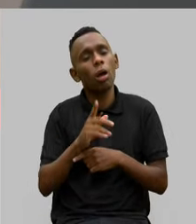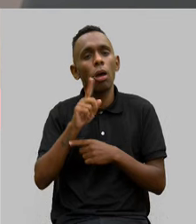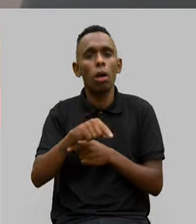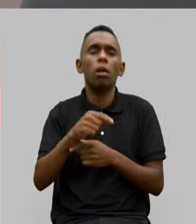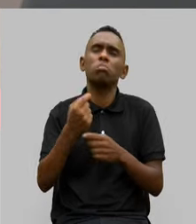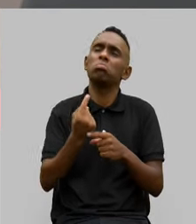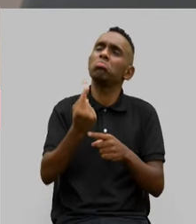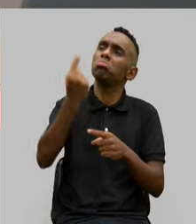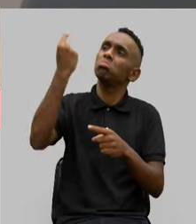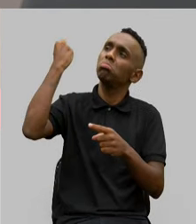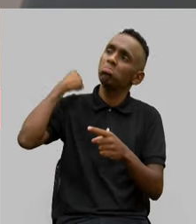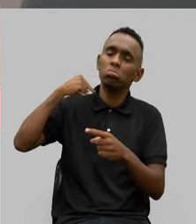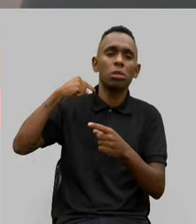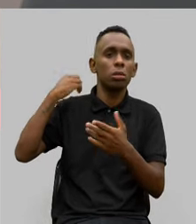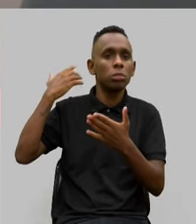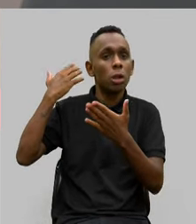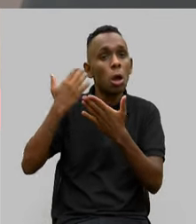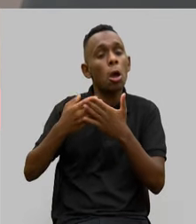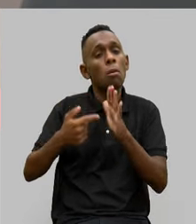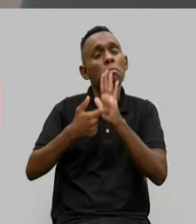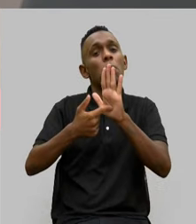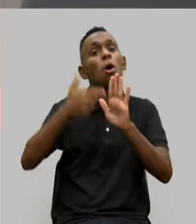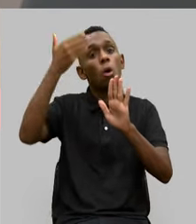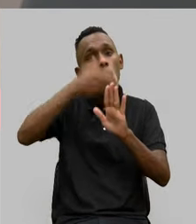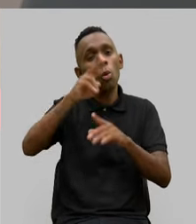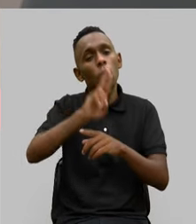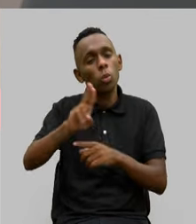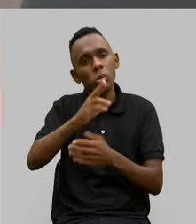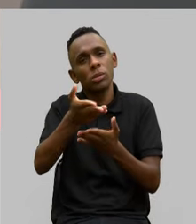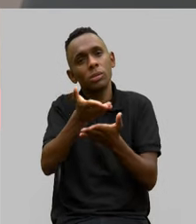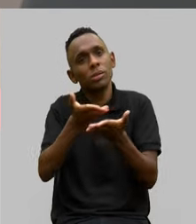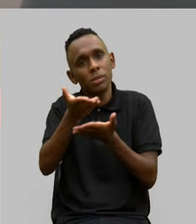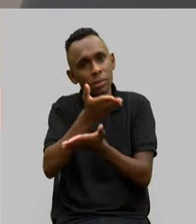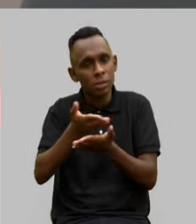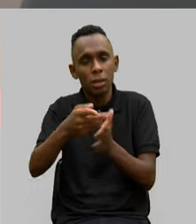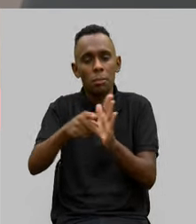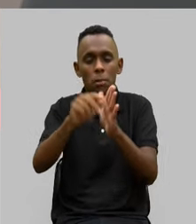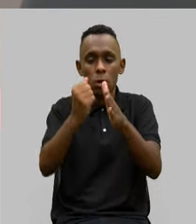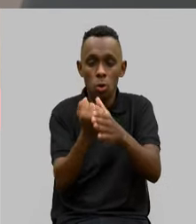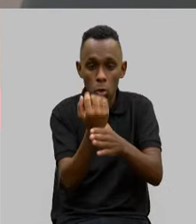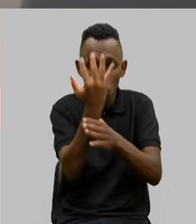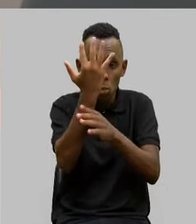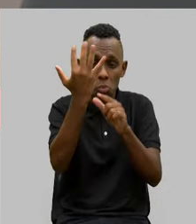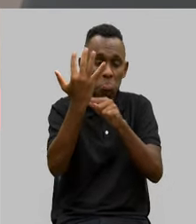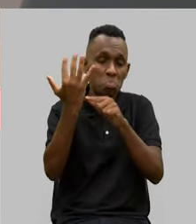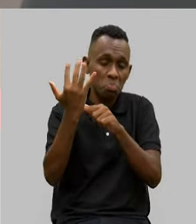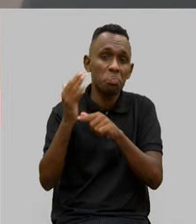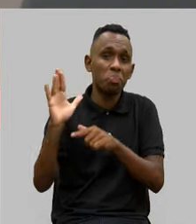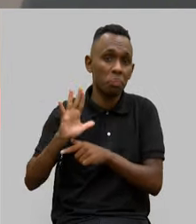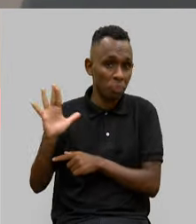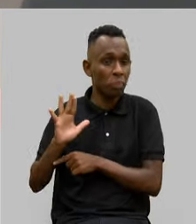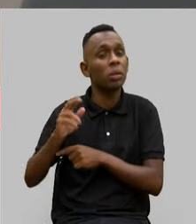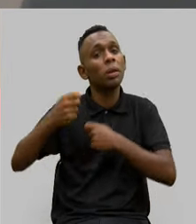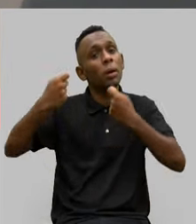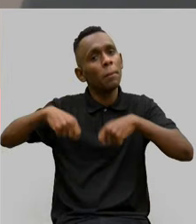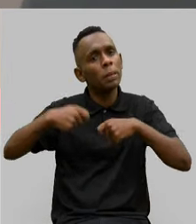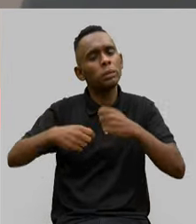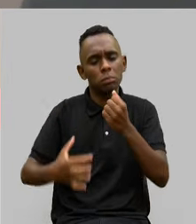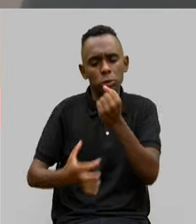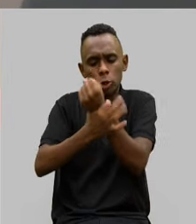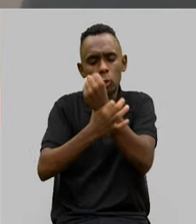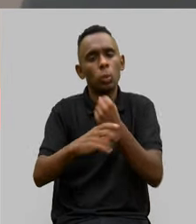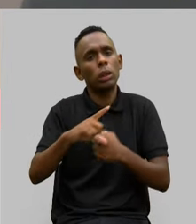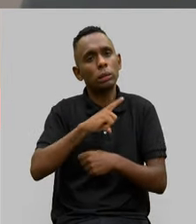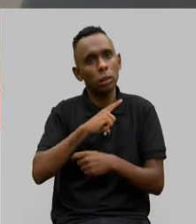históricos já tem trazido a efic do uso terapêutico dessa planta e isso é algo que deve ser assegurado deve